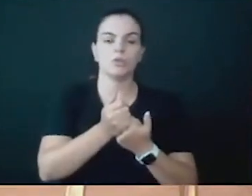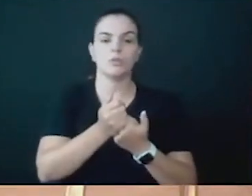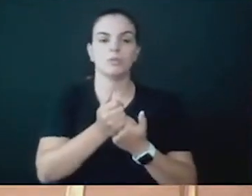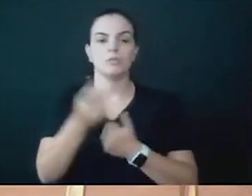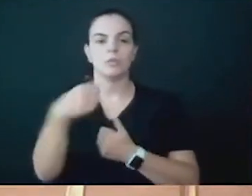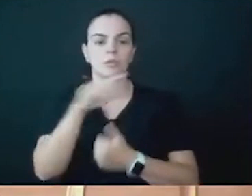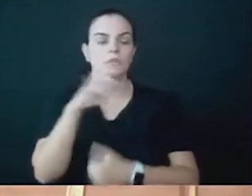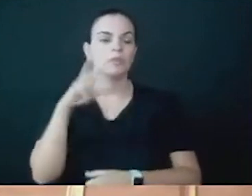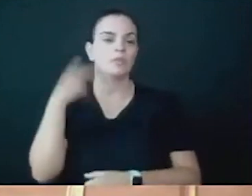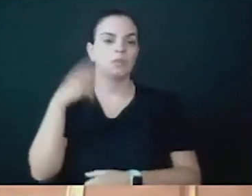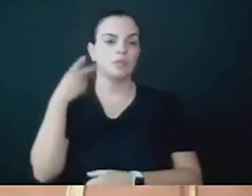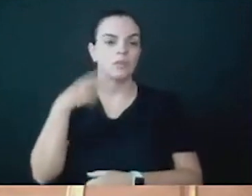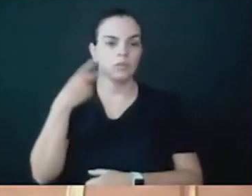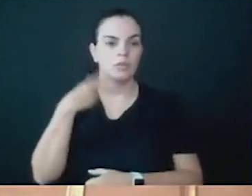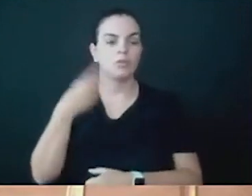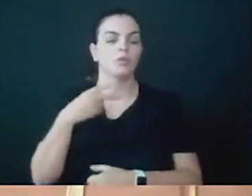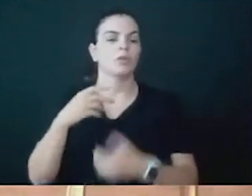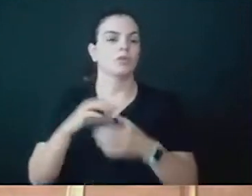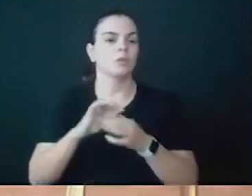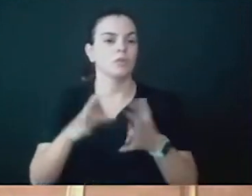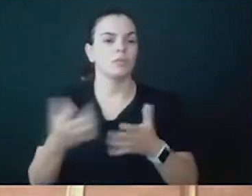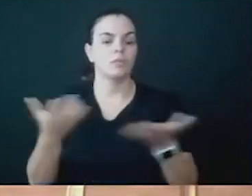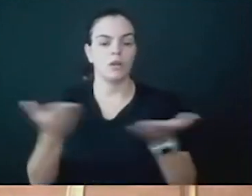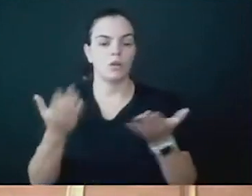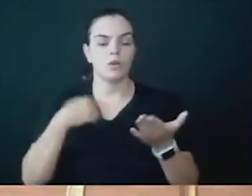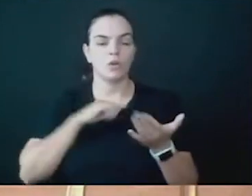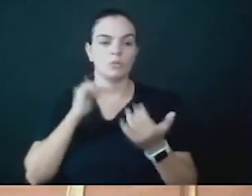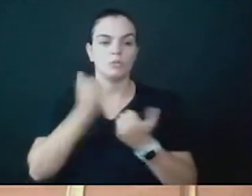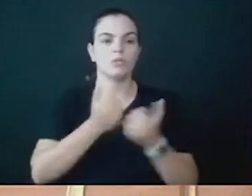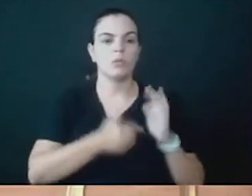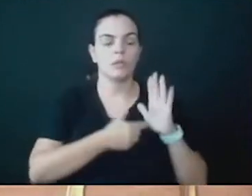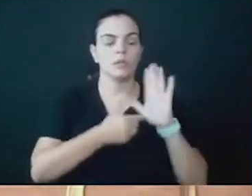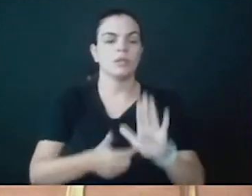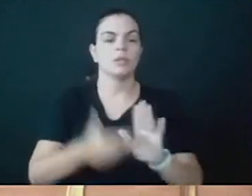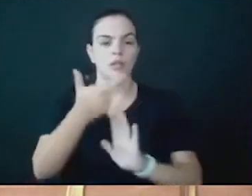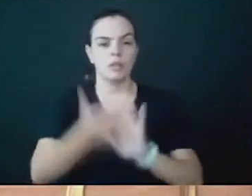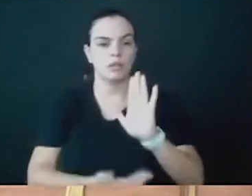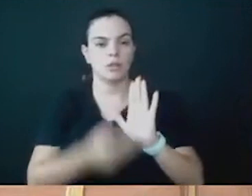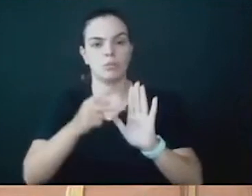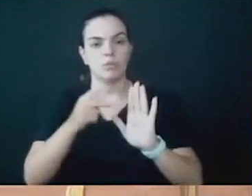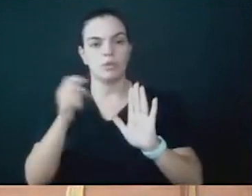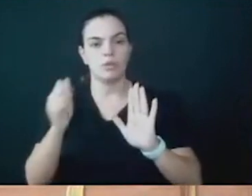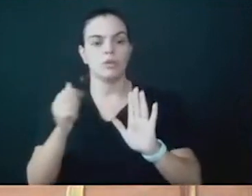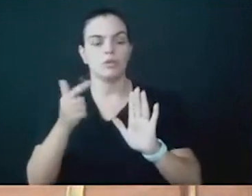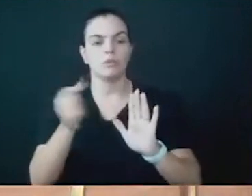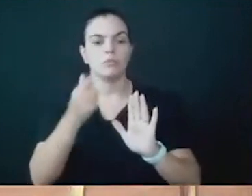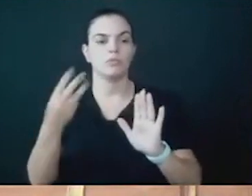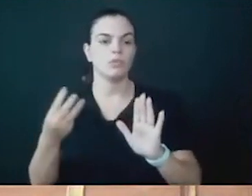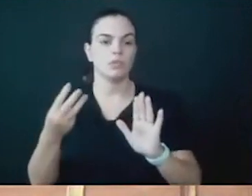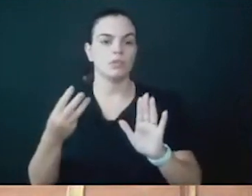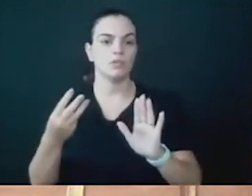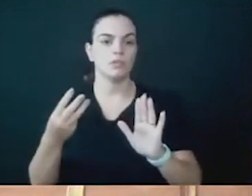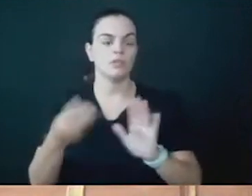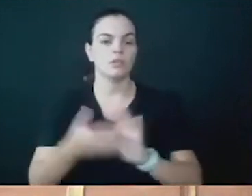que fizessem a apresentação do relatório anual PPA 2023, o PPA de 2022